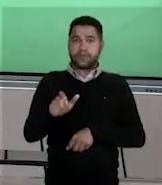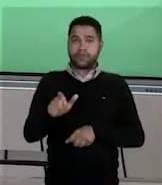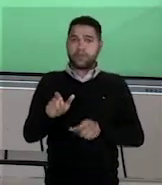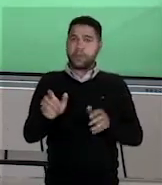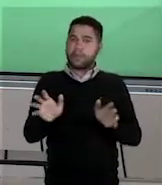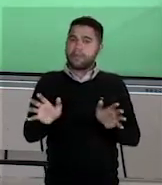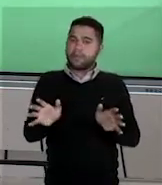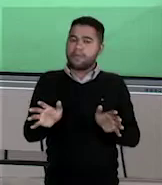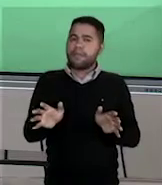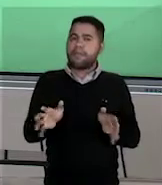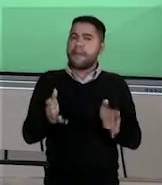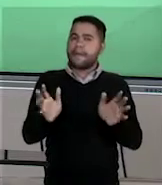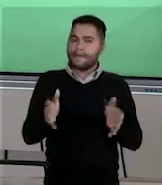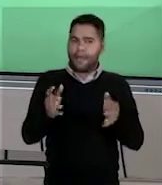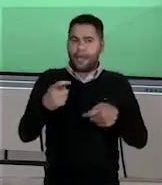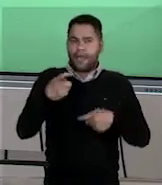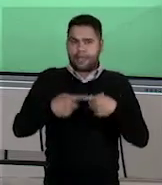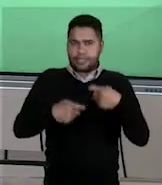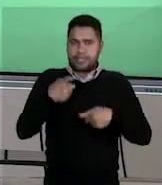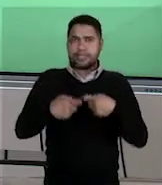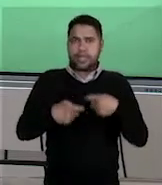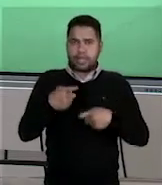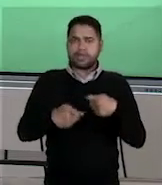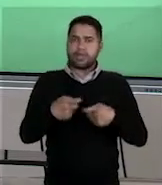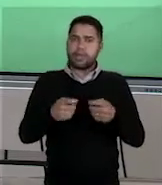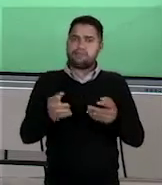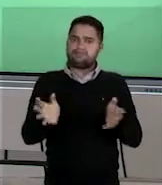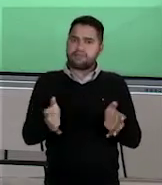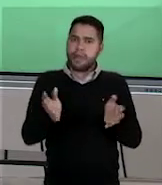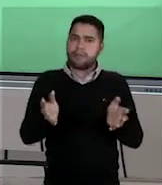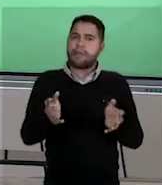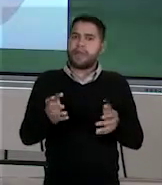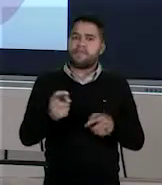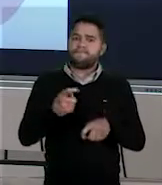estimula, né, no caso, sexualmente, certo?